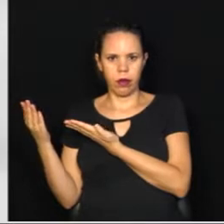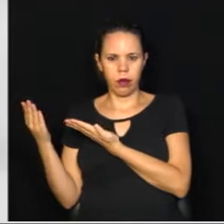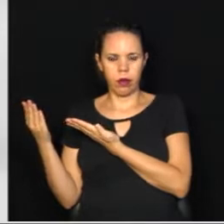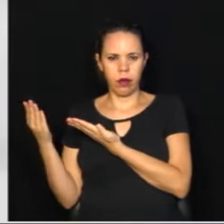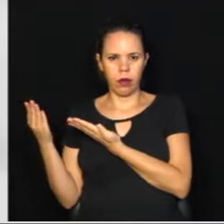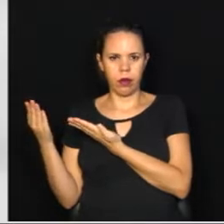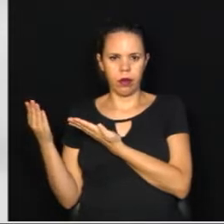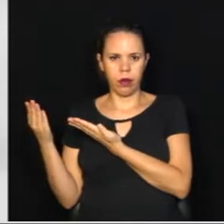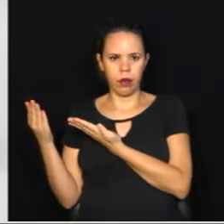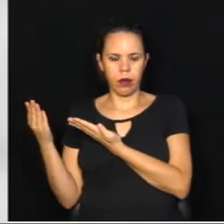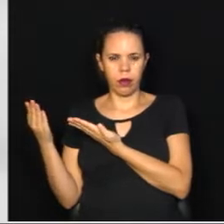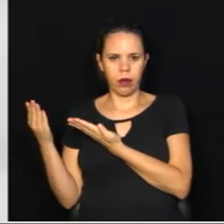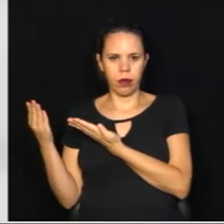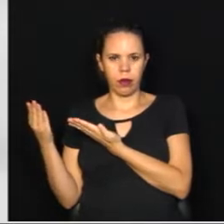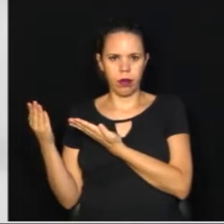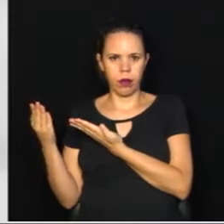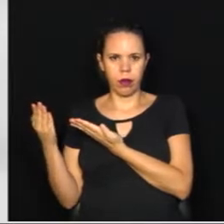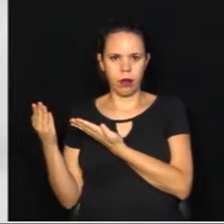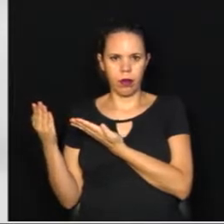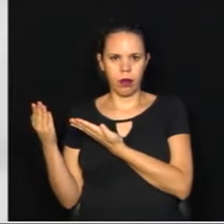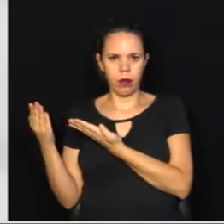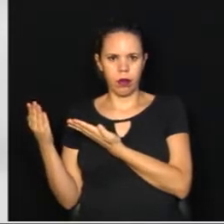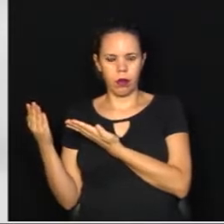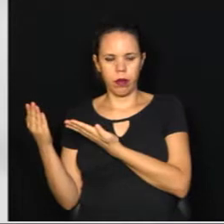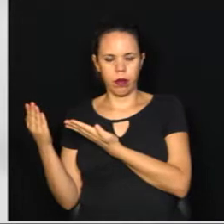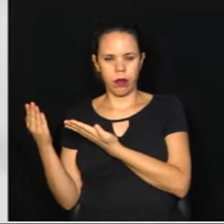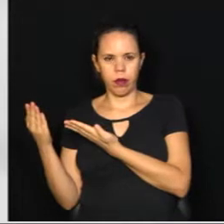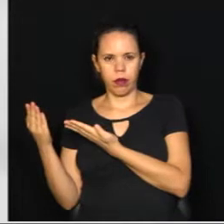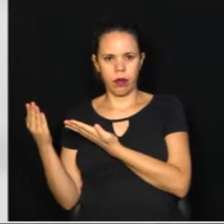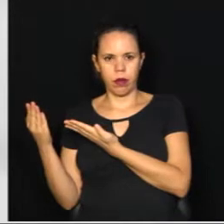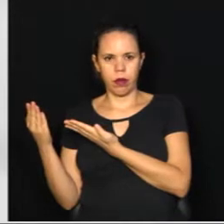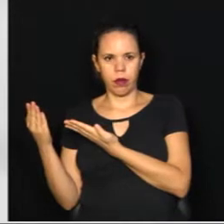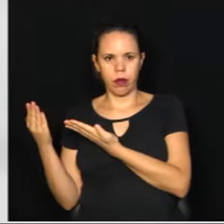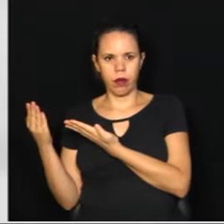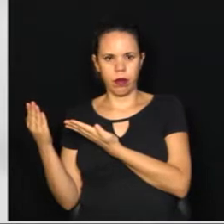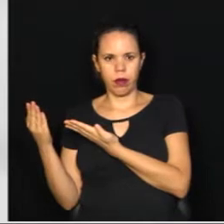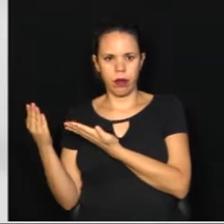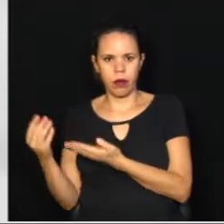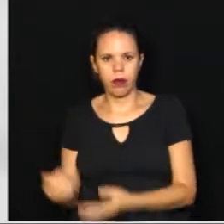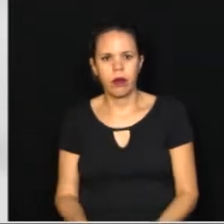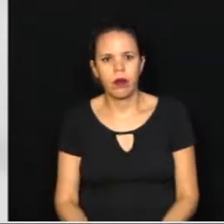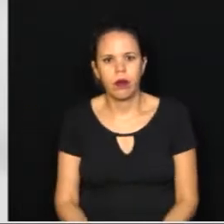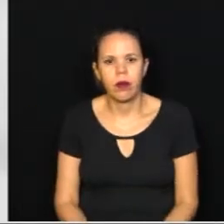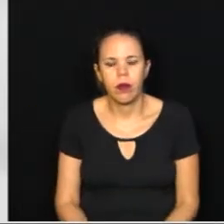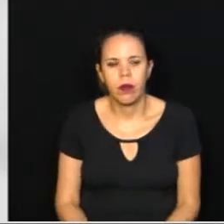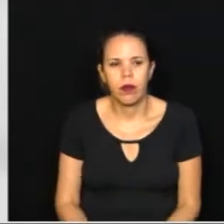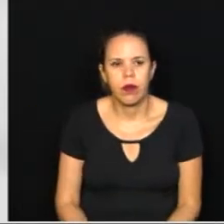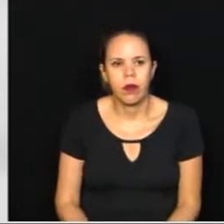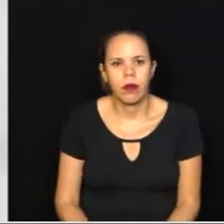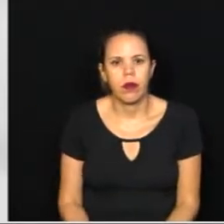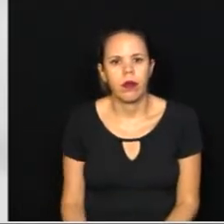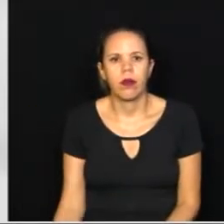mais, na entrada da urgência e emergência, os pacientes com esses sintomas. Eles devem obrigatoriamente ser encaminhados por um desses